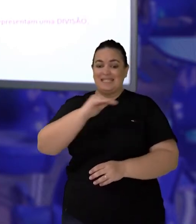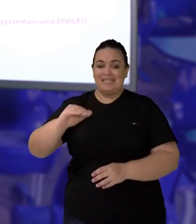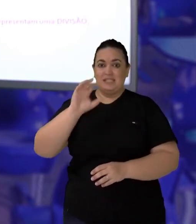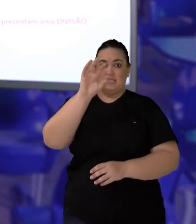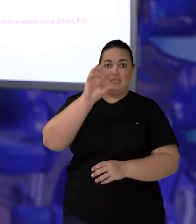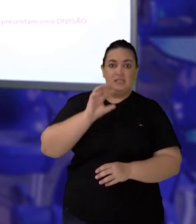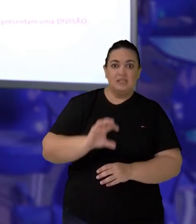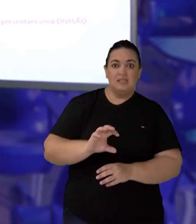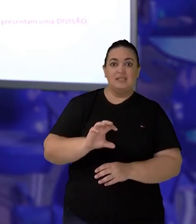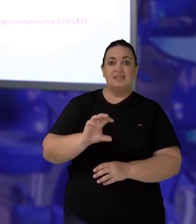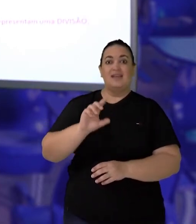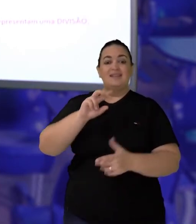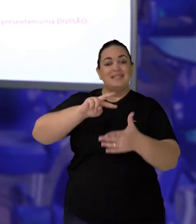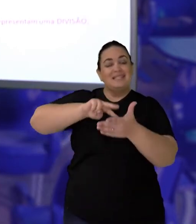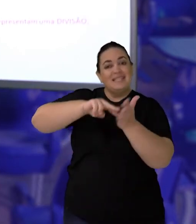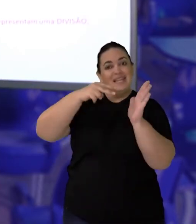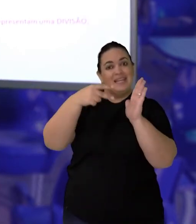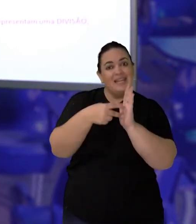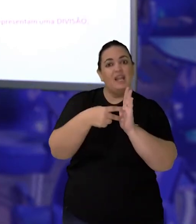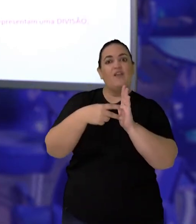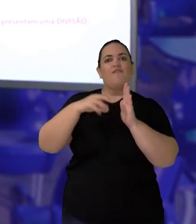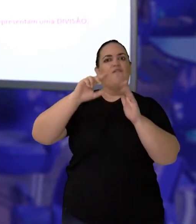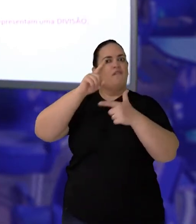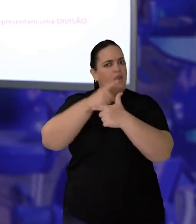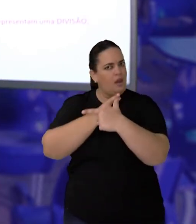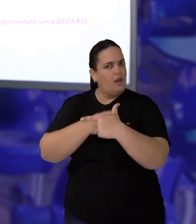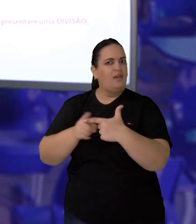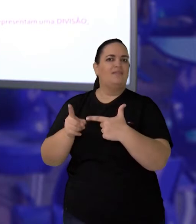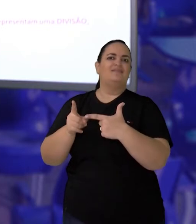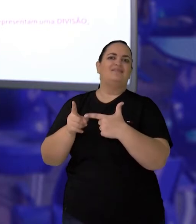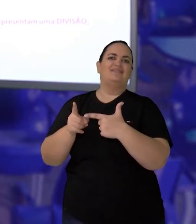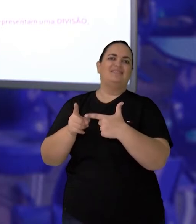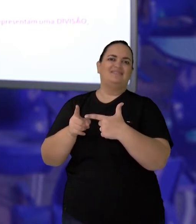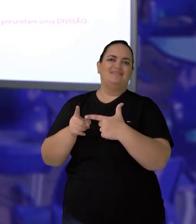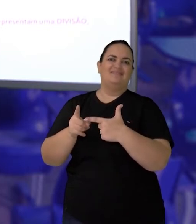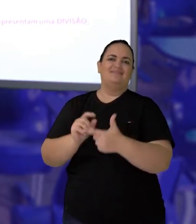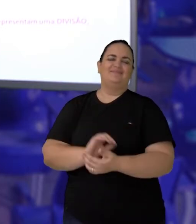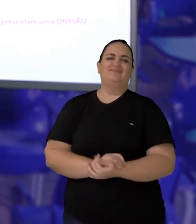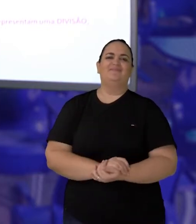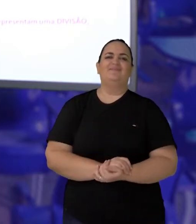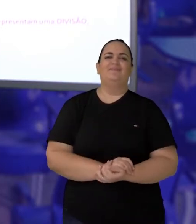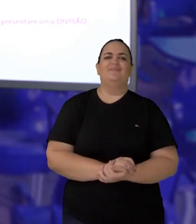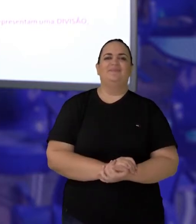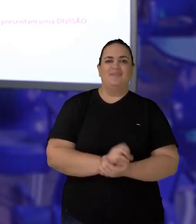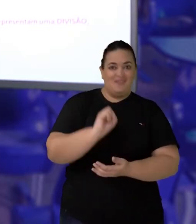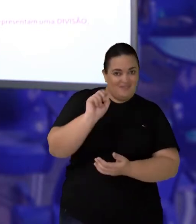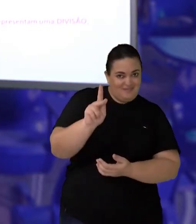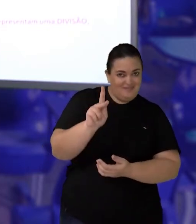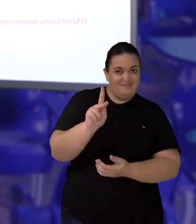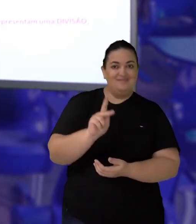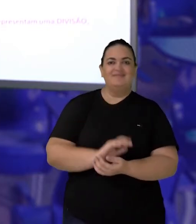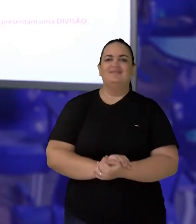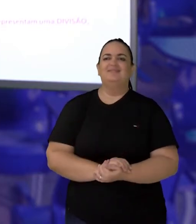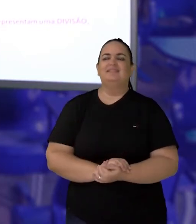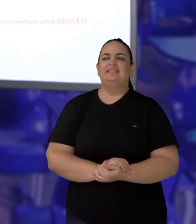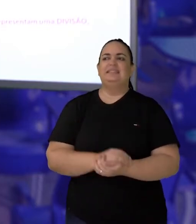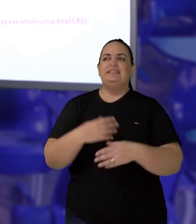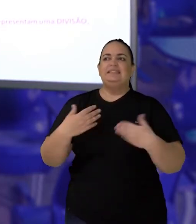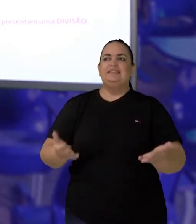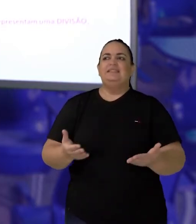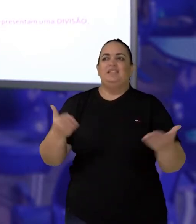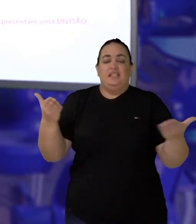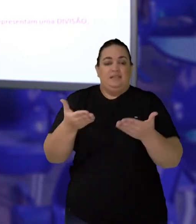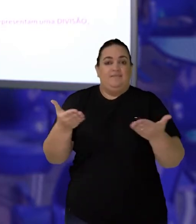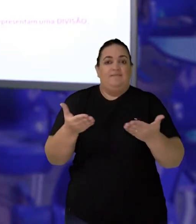fração representa uma divisão, beleza? Toda fração representa uma divisão. Show de bola?